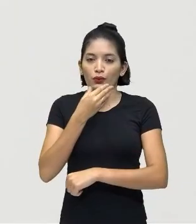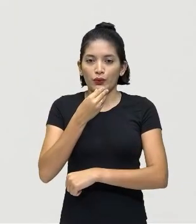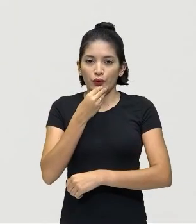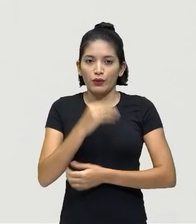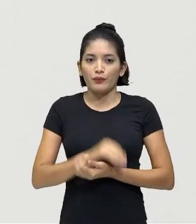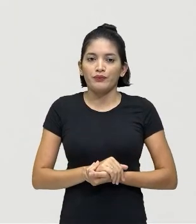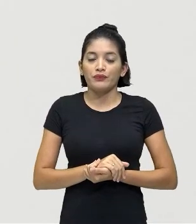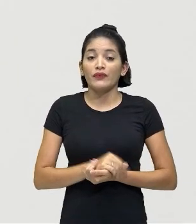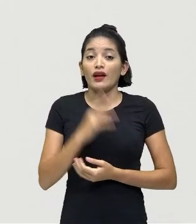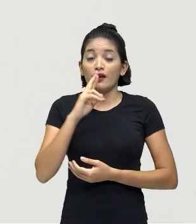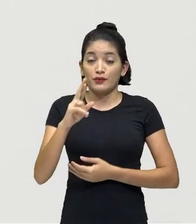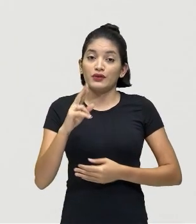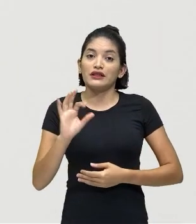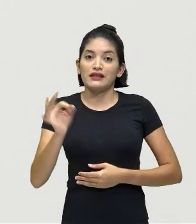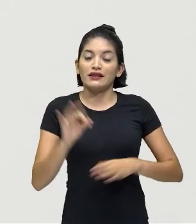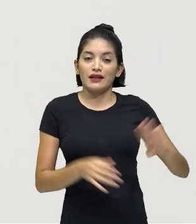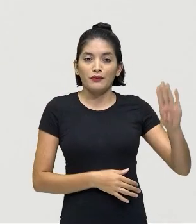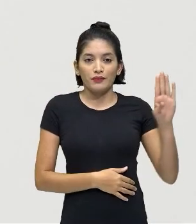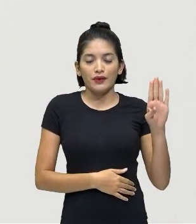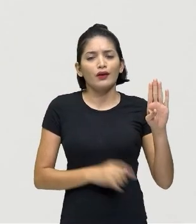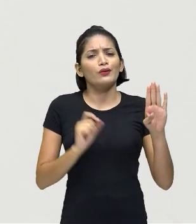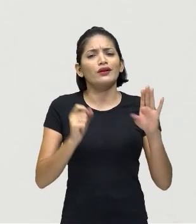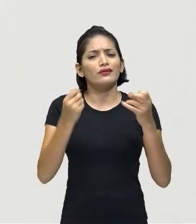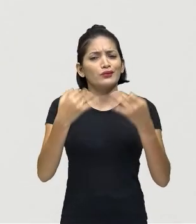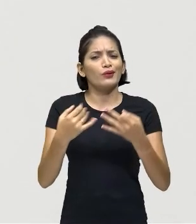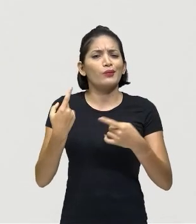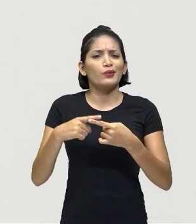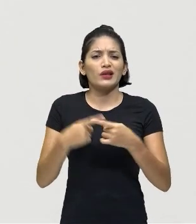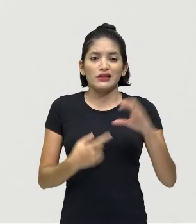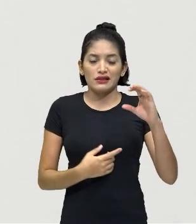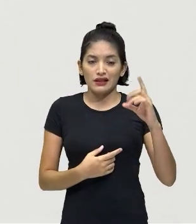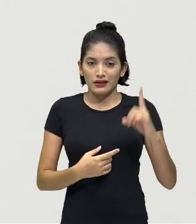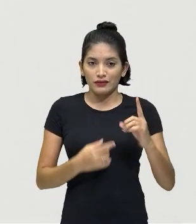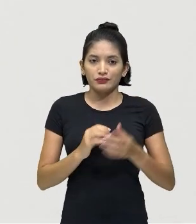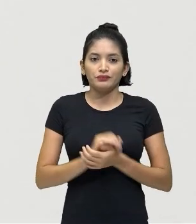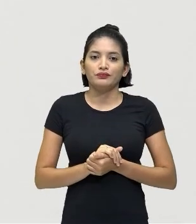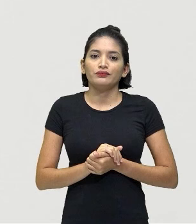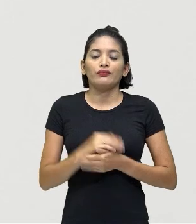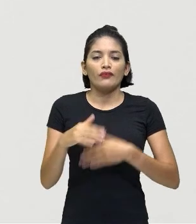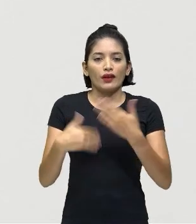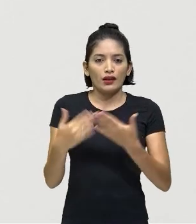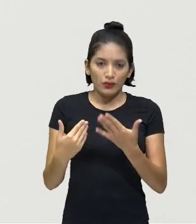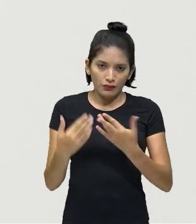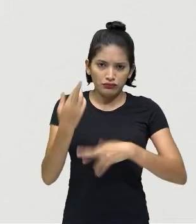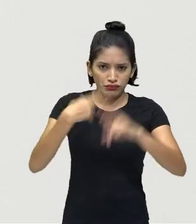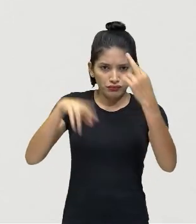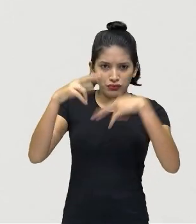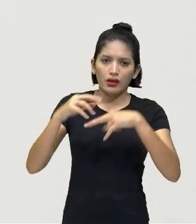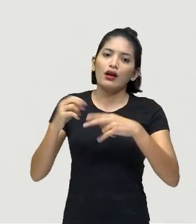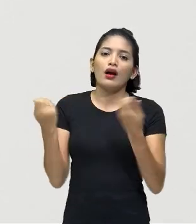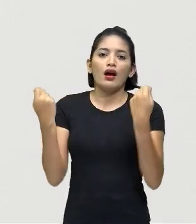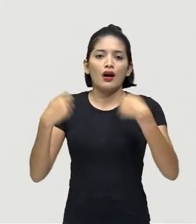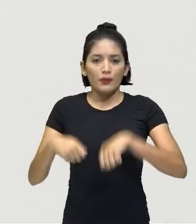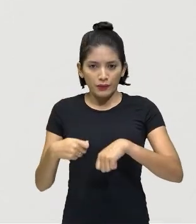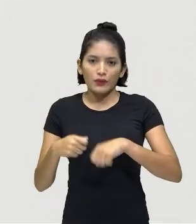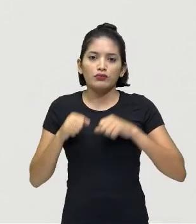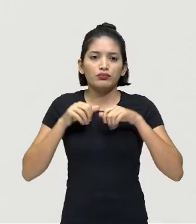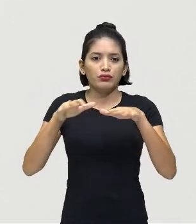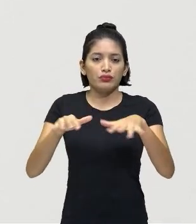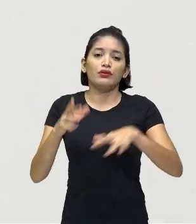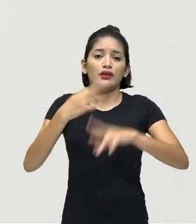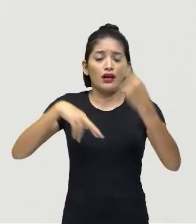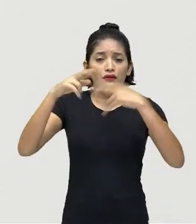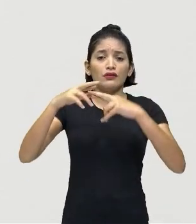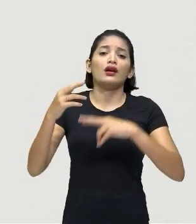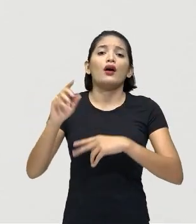Vou explicar, aliás, B, perdão. Vou explicar por que não é C e D. Processo revolucionário seria possível somente no caso da propagação da revolução